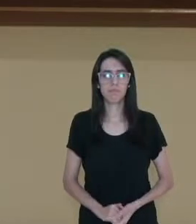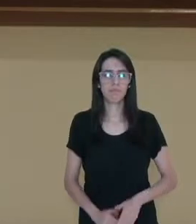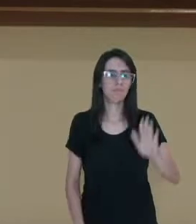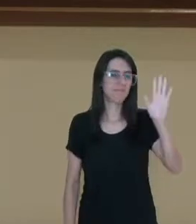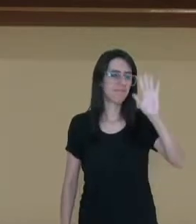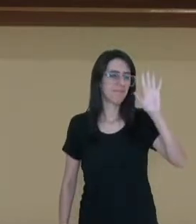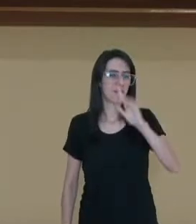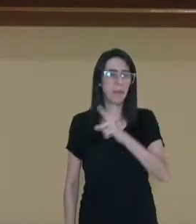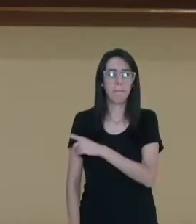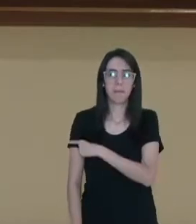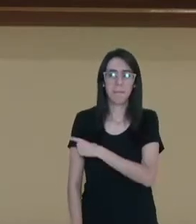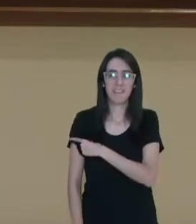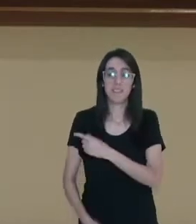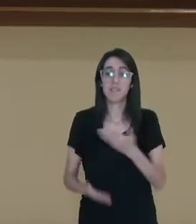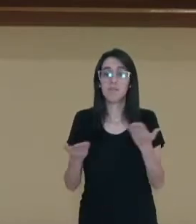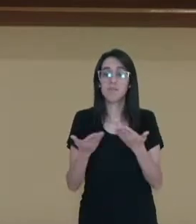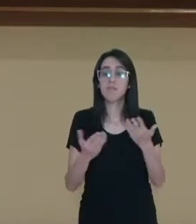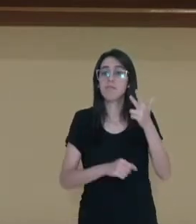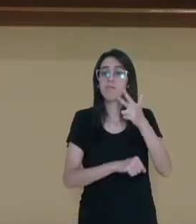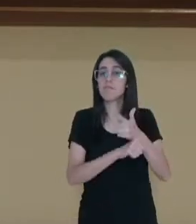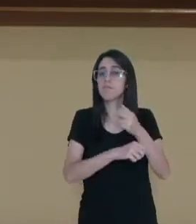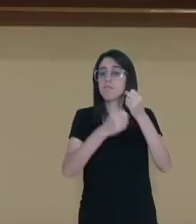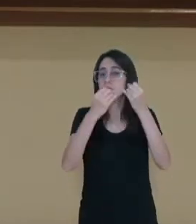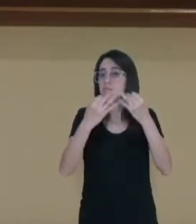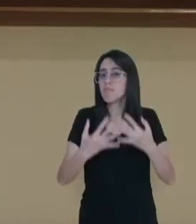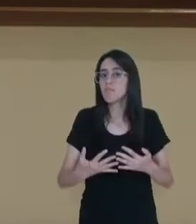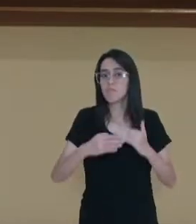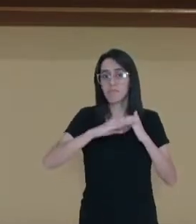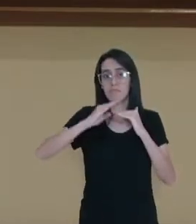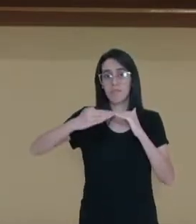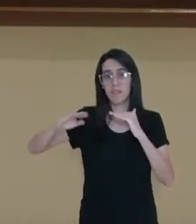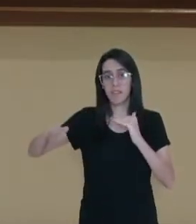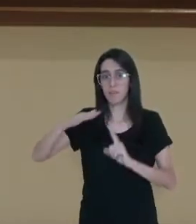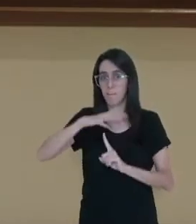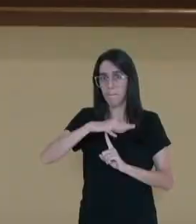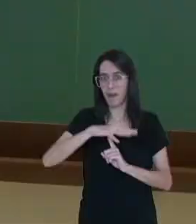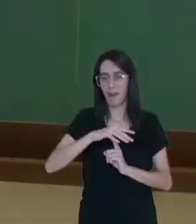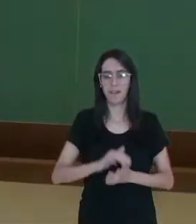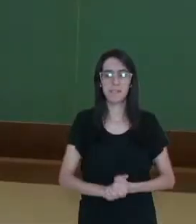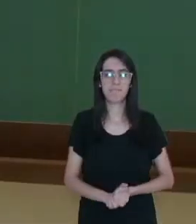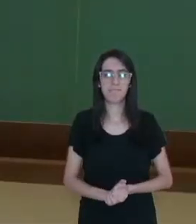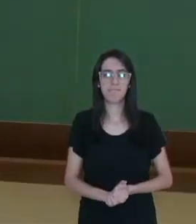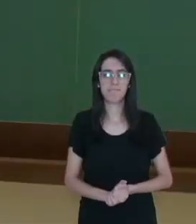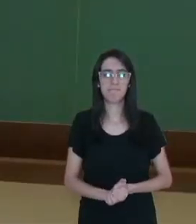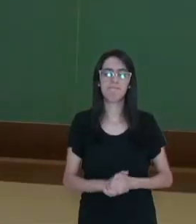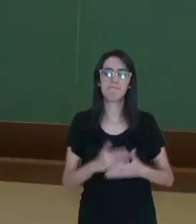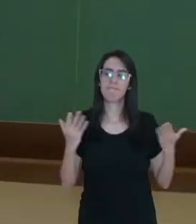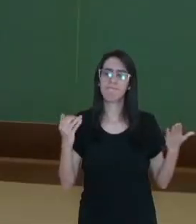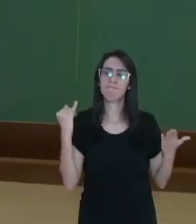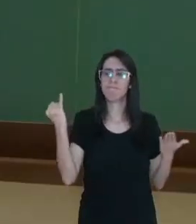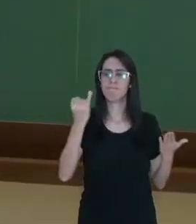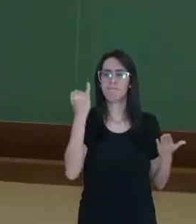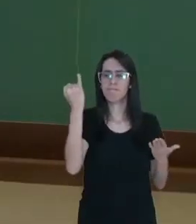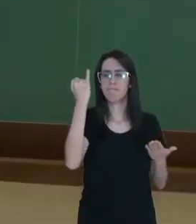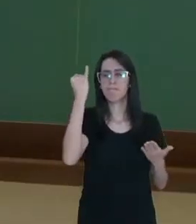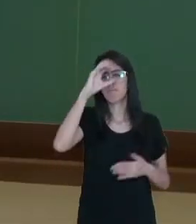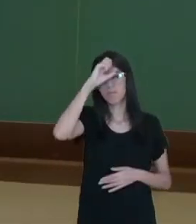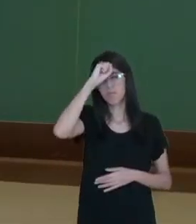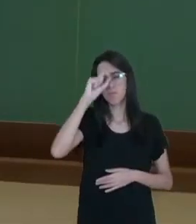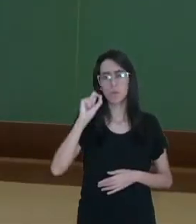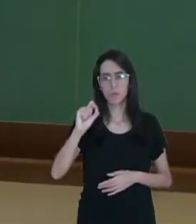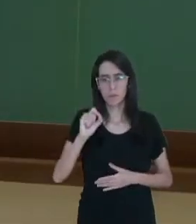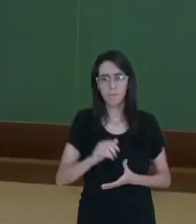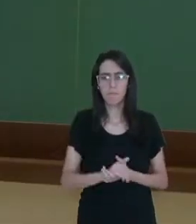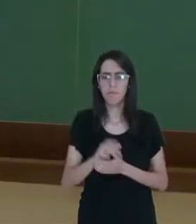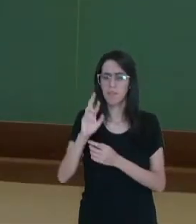Olá, estudantes da primeira série. Neste vídeo vamos falar sobre relevo do Paraná. E é importante destacarmos que, afinal de contas,